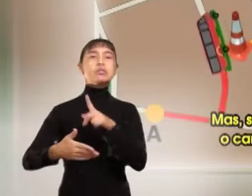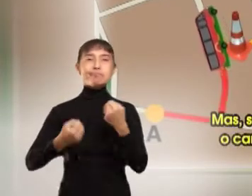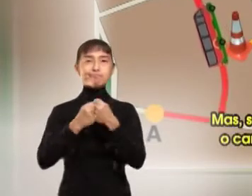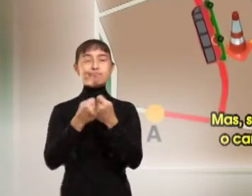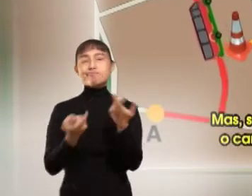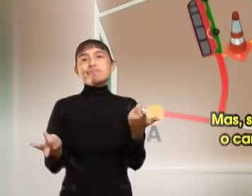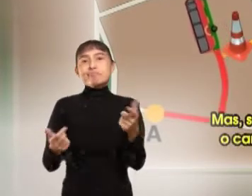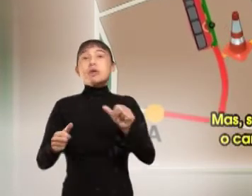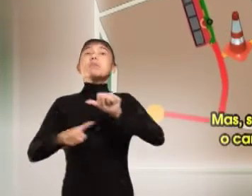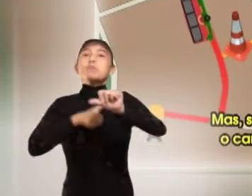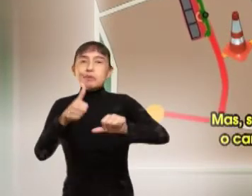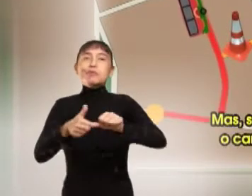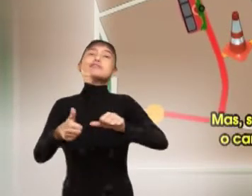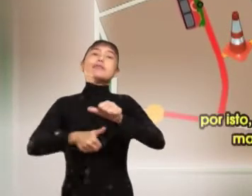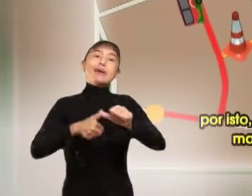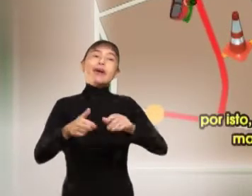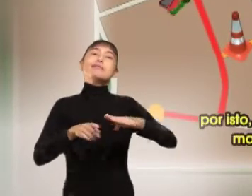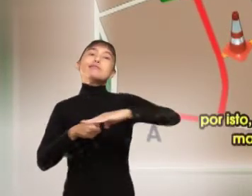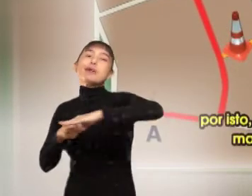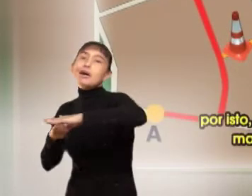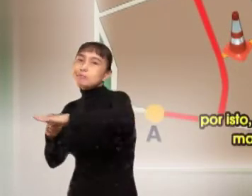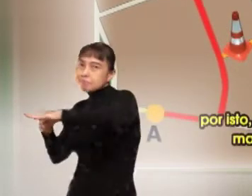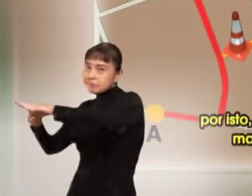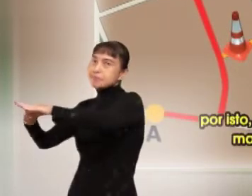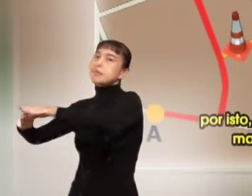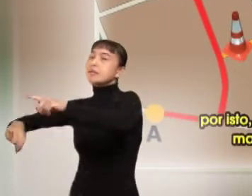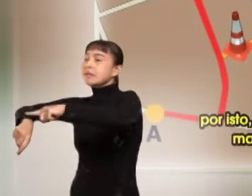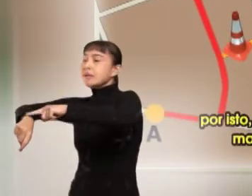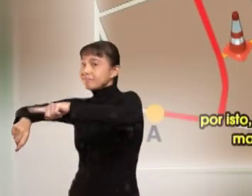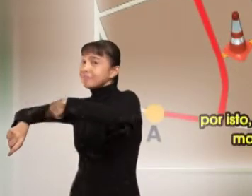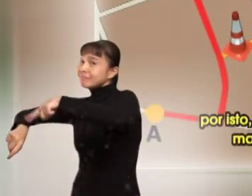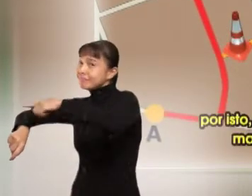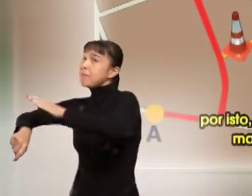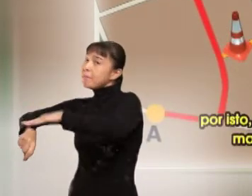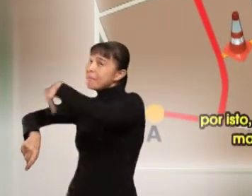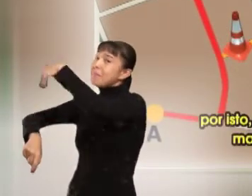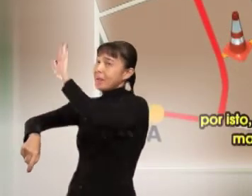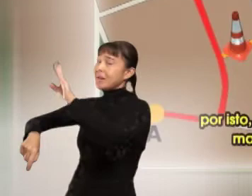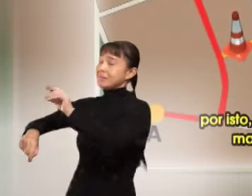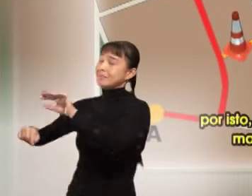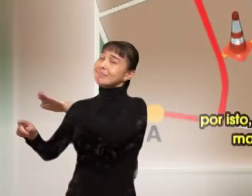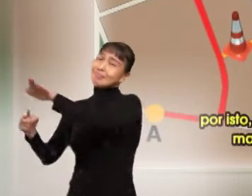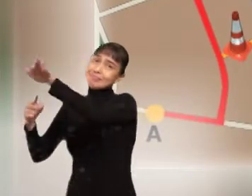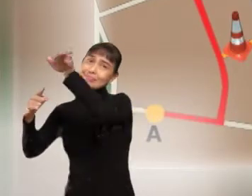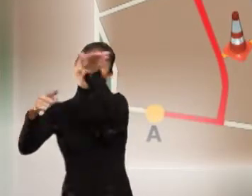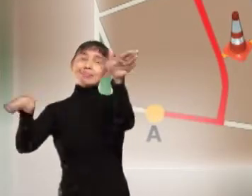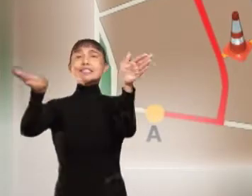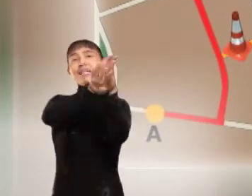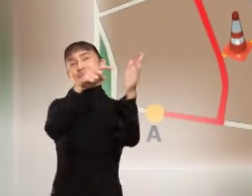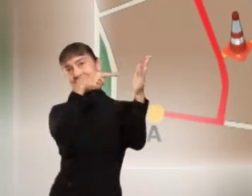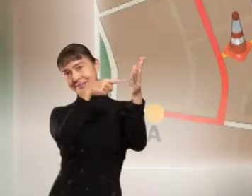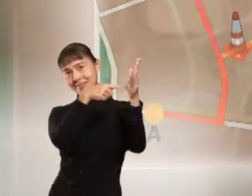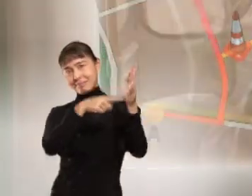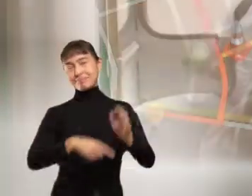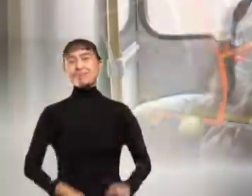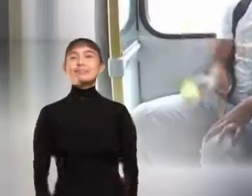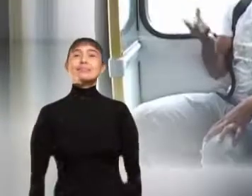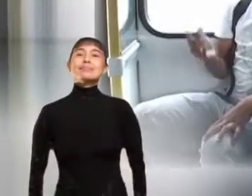o caminho será alterado e, por isto, a viagem pode demorar mais do que o previsto.